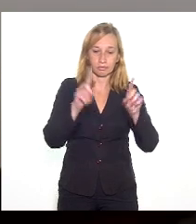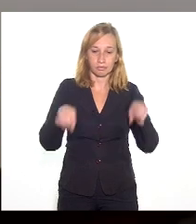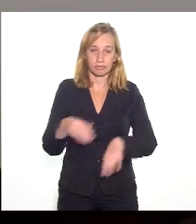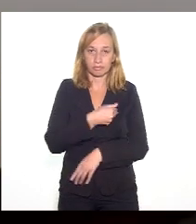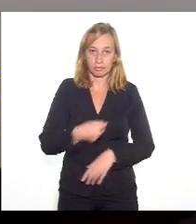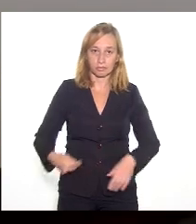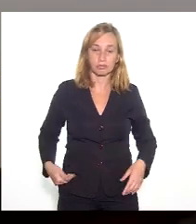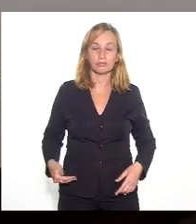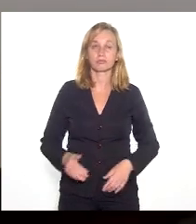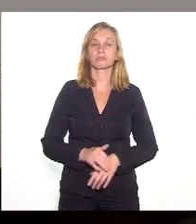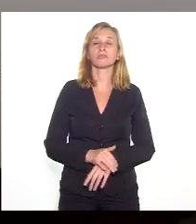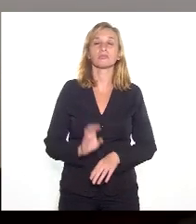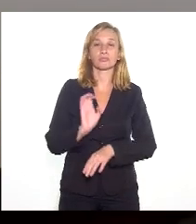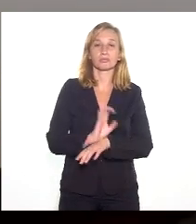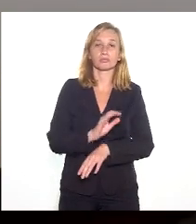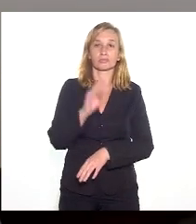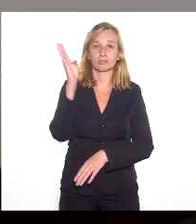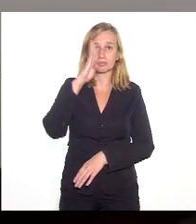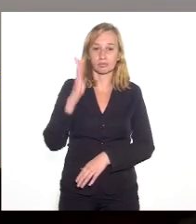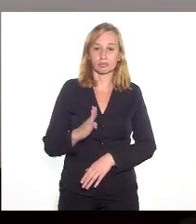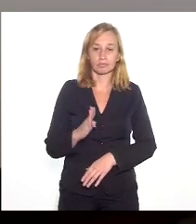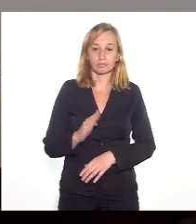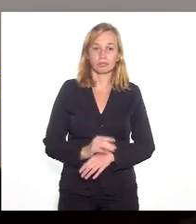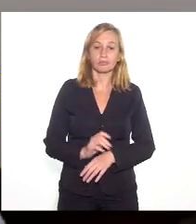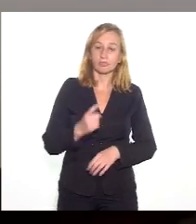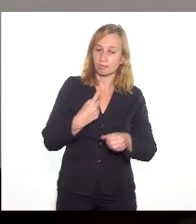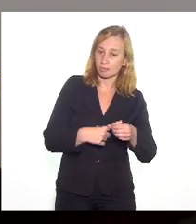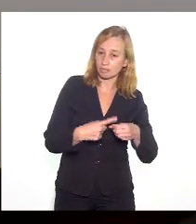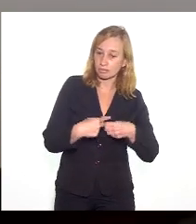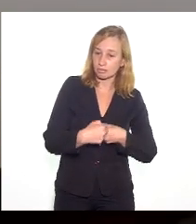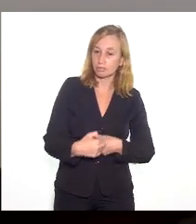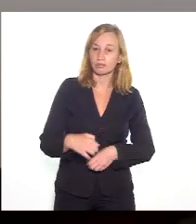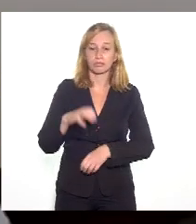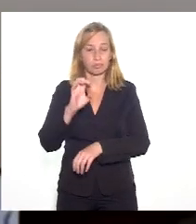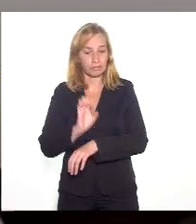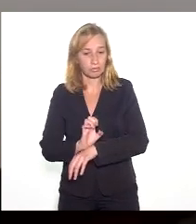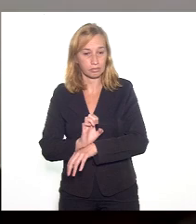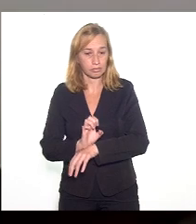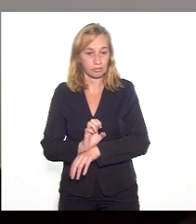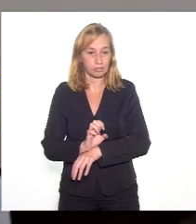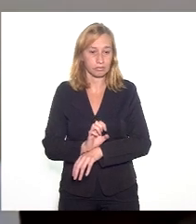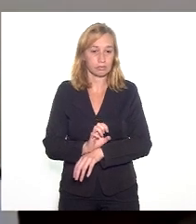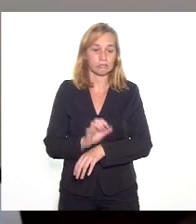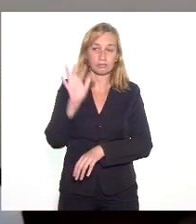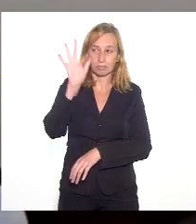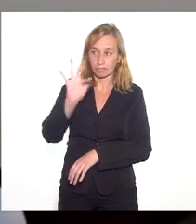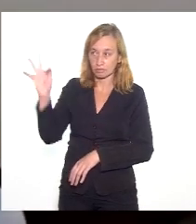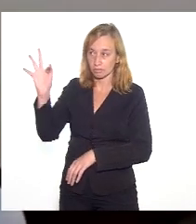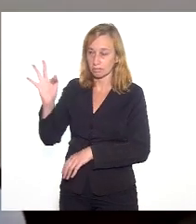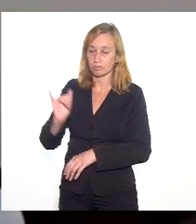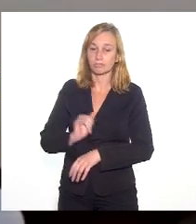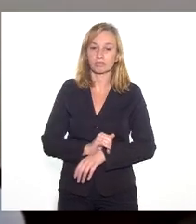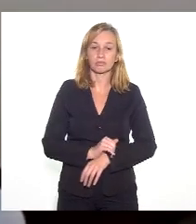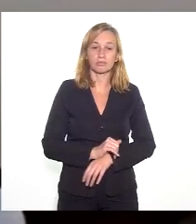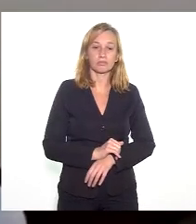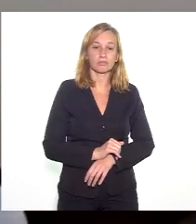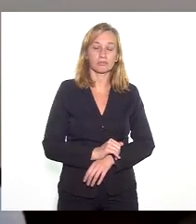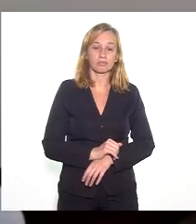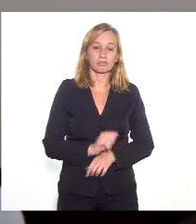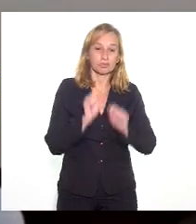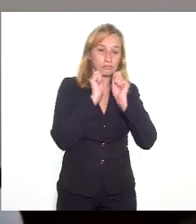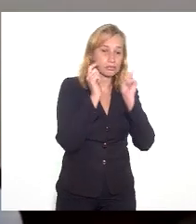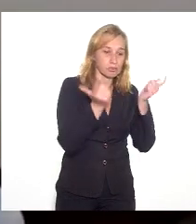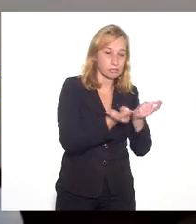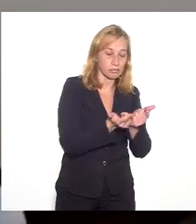servidoras do Estado brasileiro, seja na esfera municipal, seja na esfera estadual, seja na esfera federal, seja no legislativo, seja